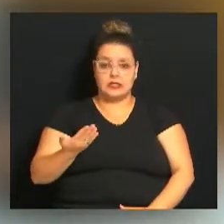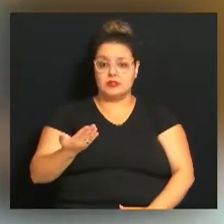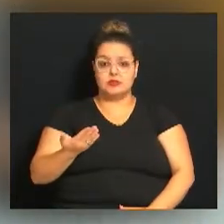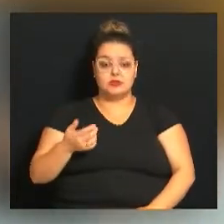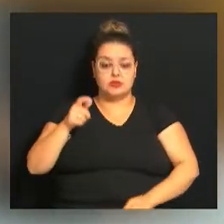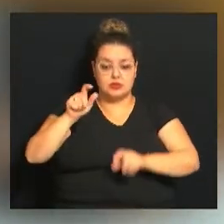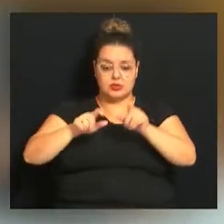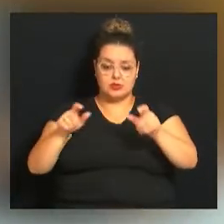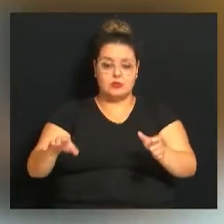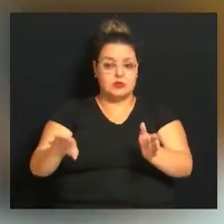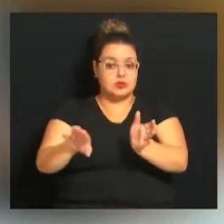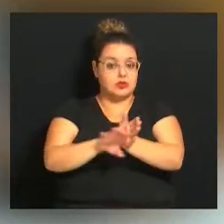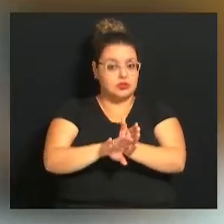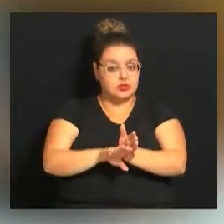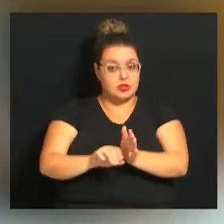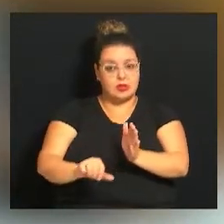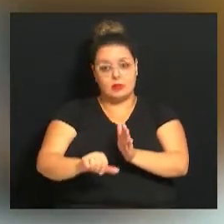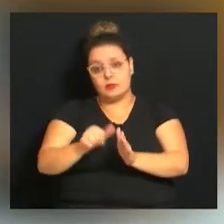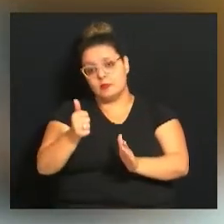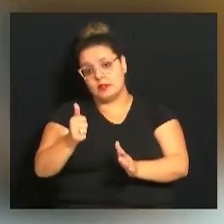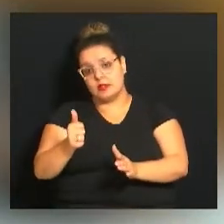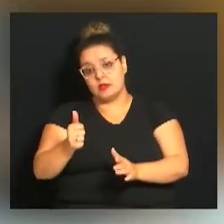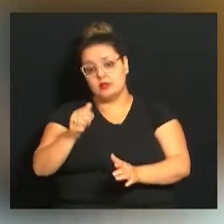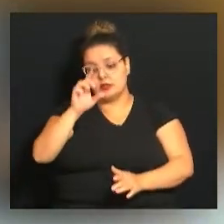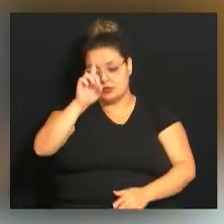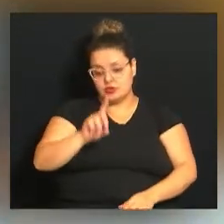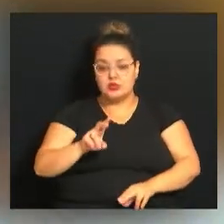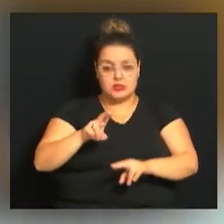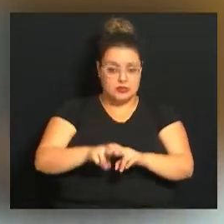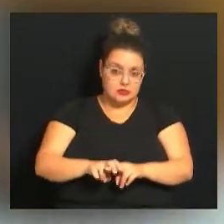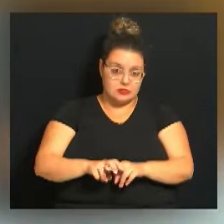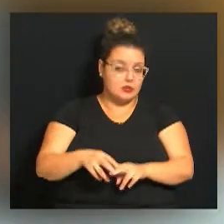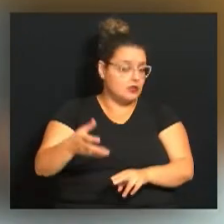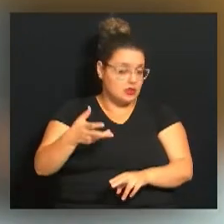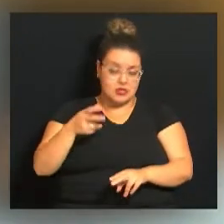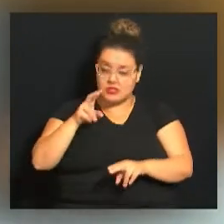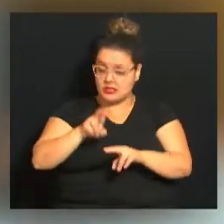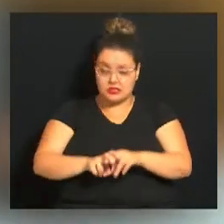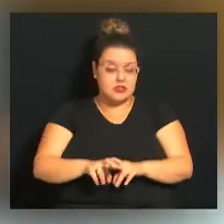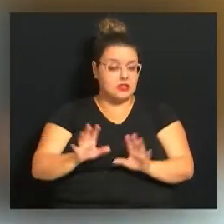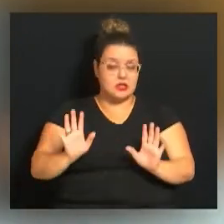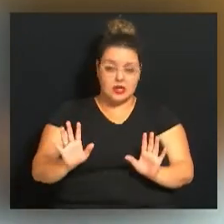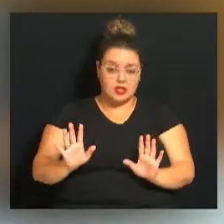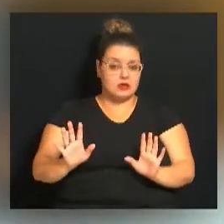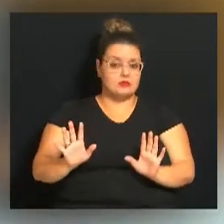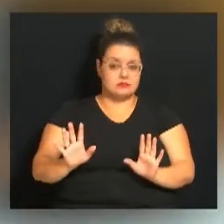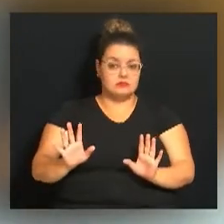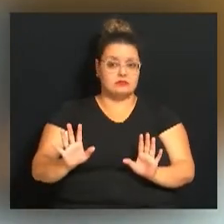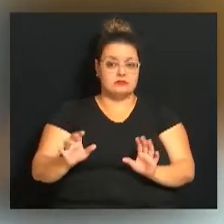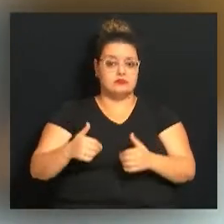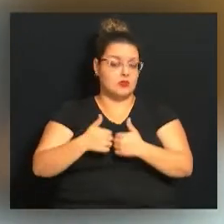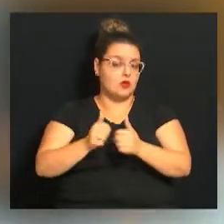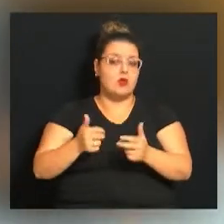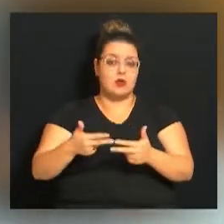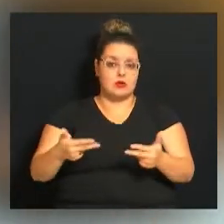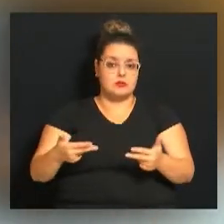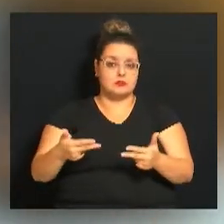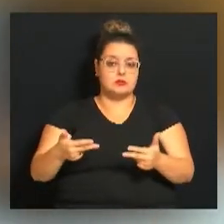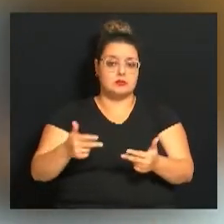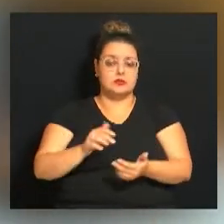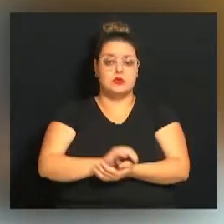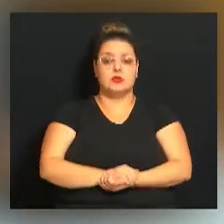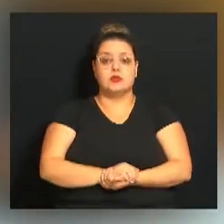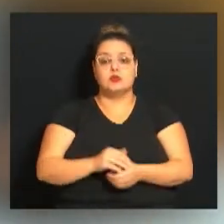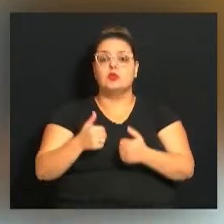chega primeiro tem direito a sentar. E ele queria sentar de qualquer jeito no ônibus. E quando